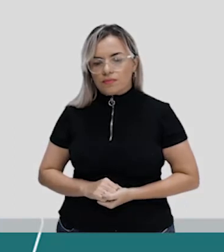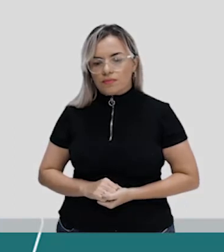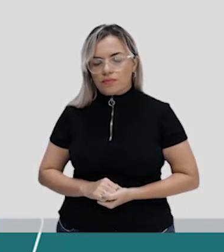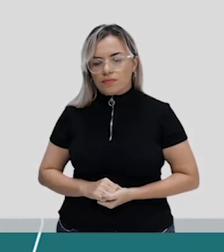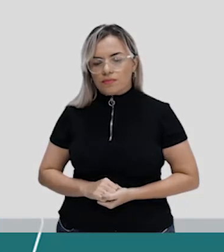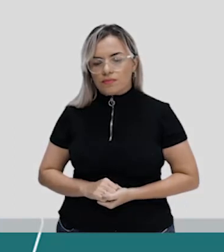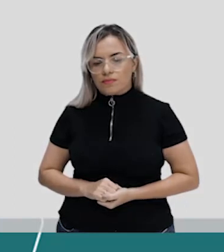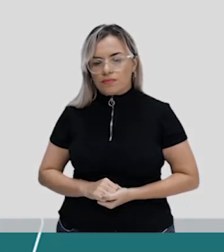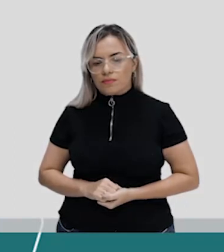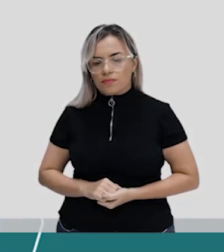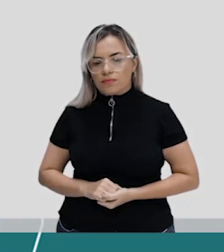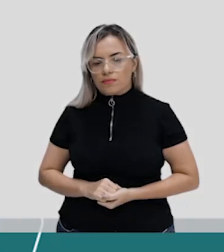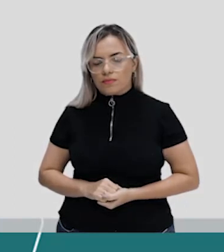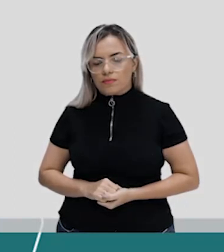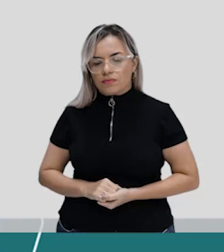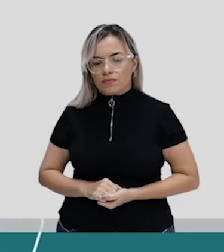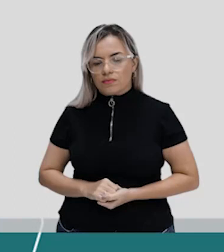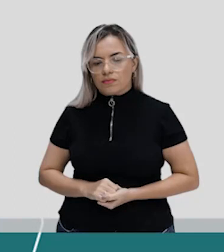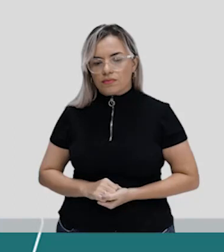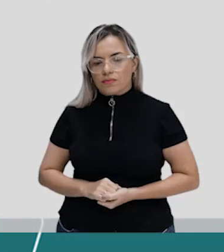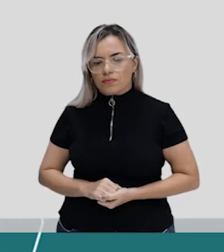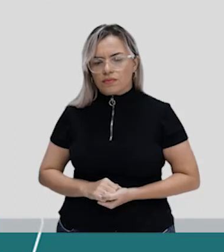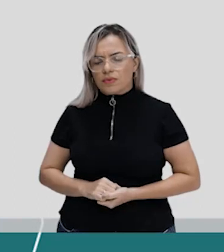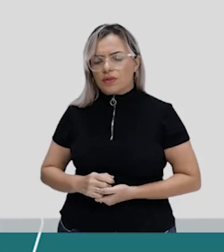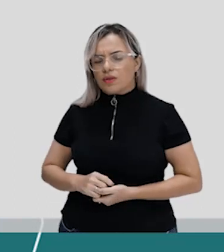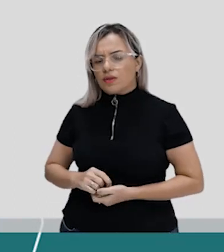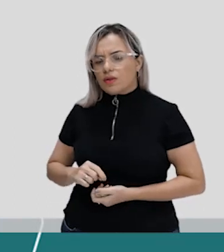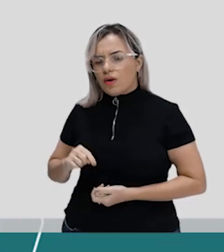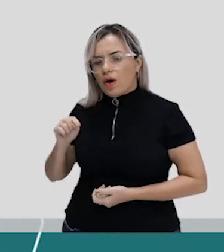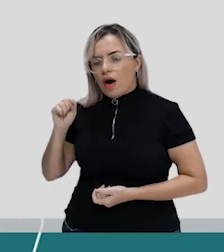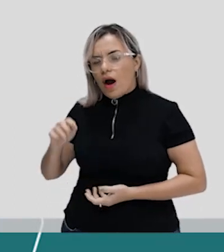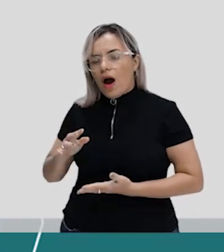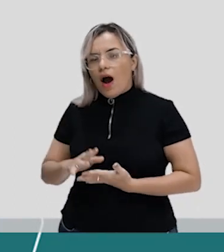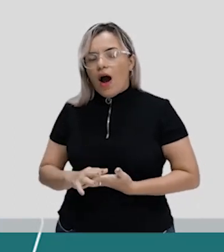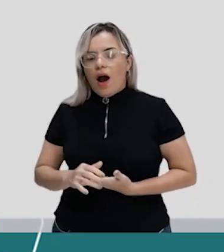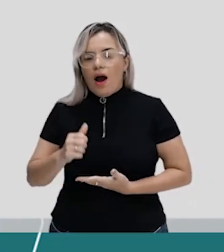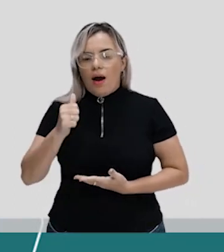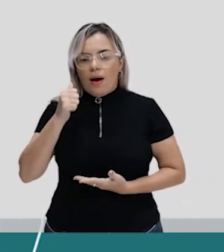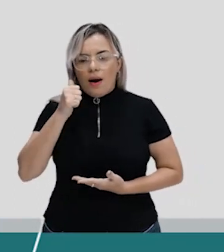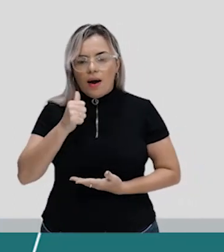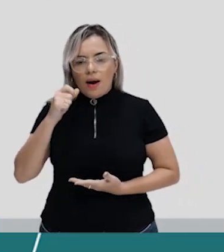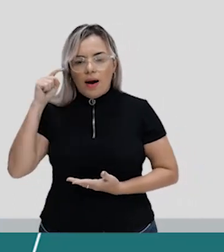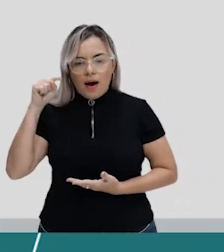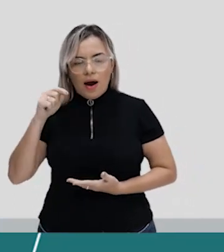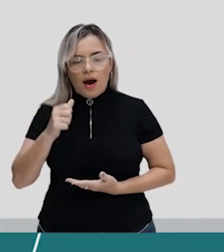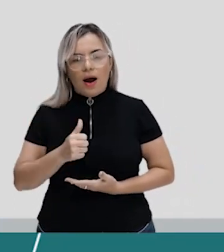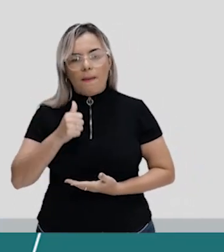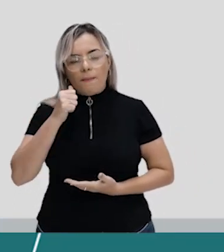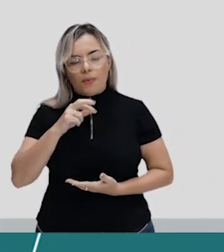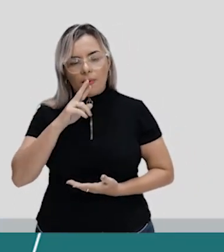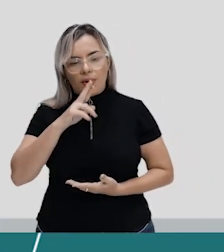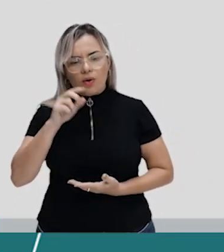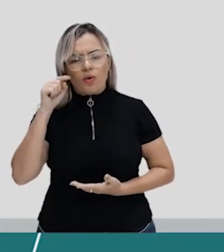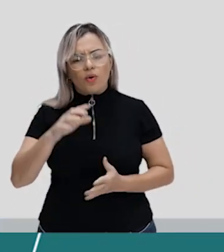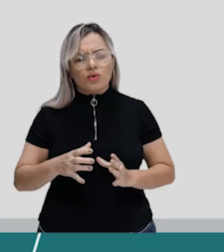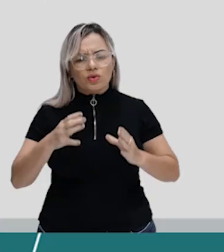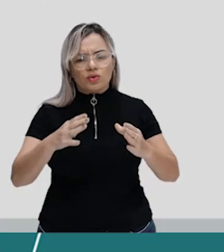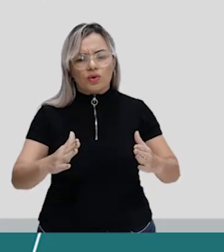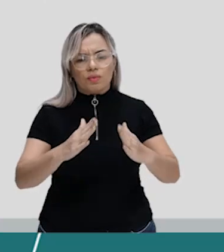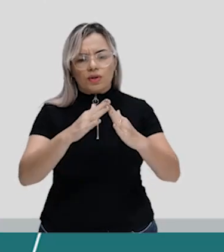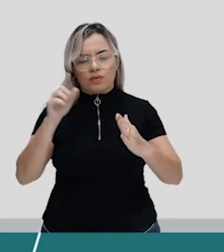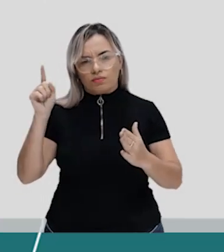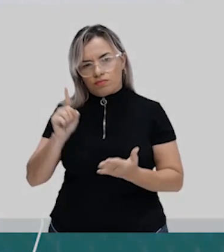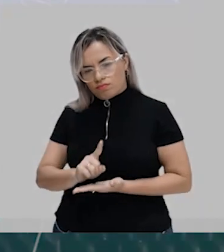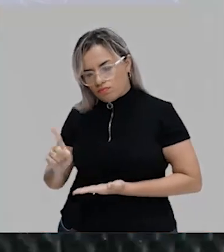Hasta luego. Hasta luego. E onde o senhor mora? Mora em Guadalajara? Não,